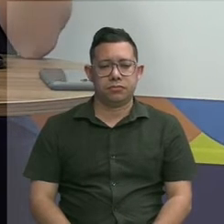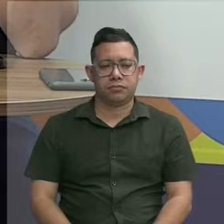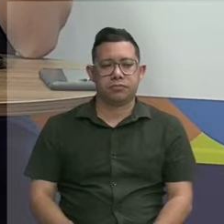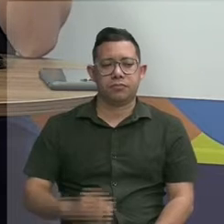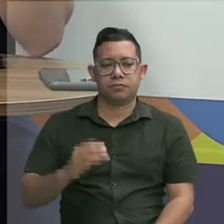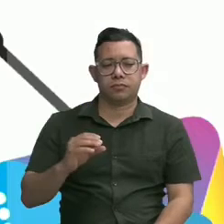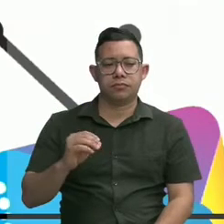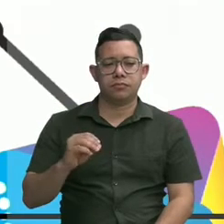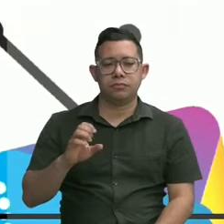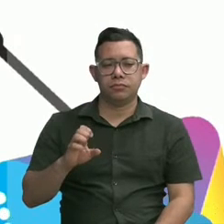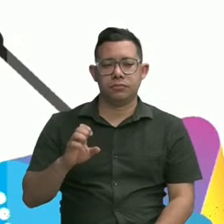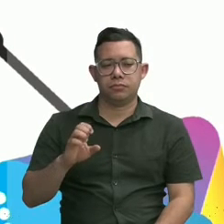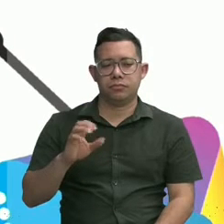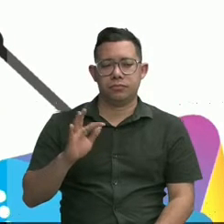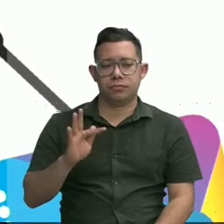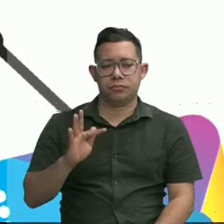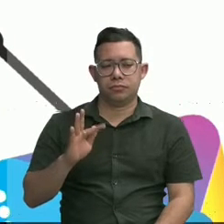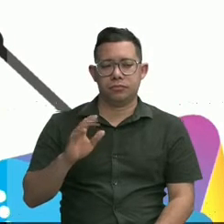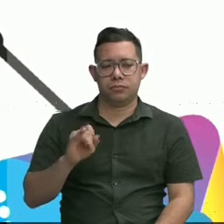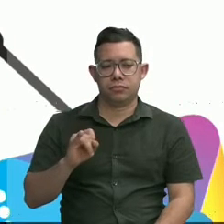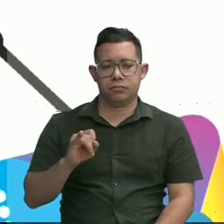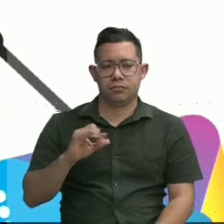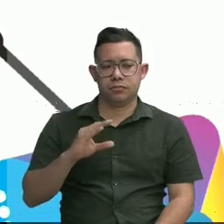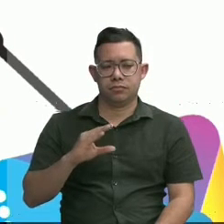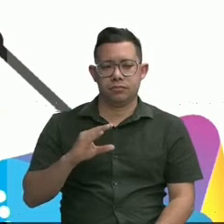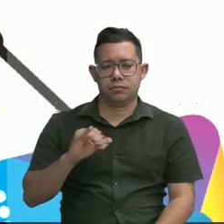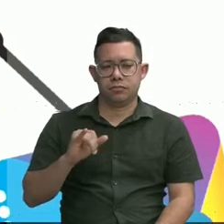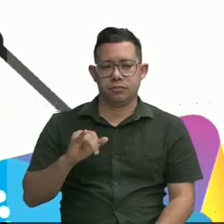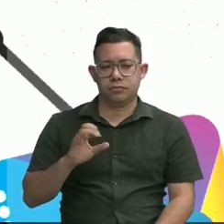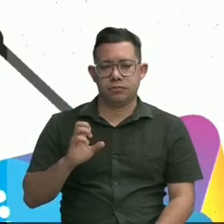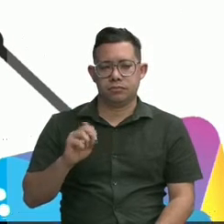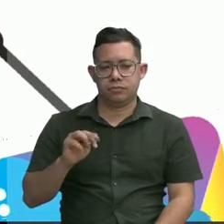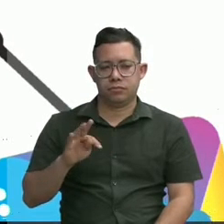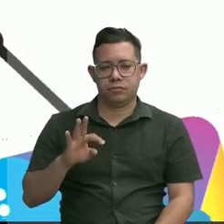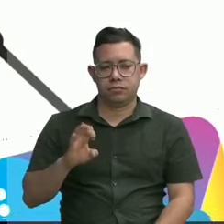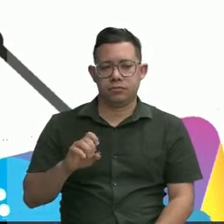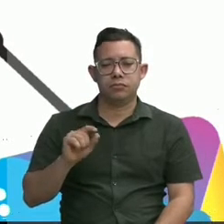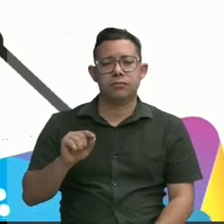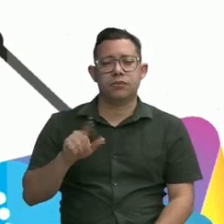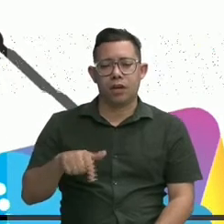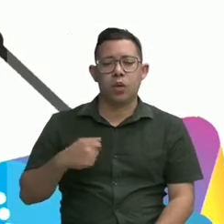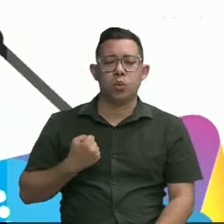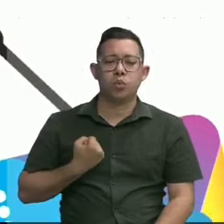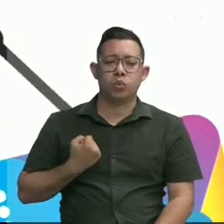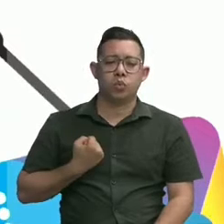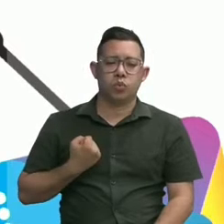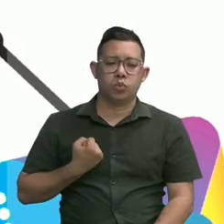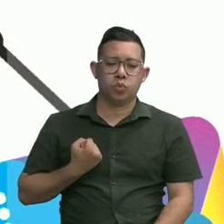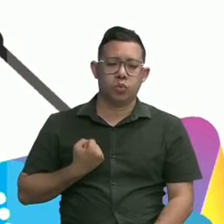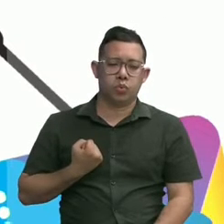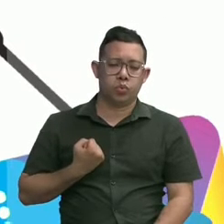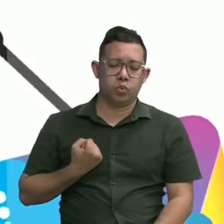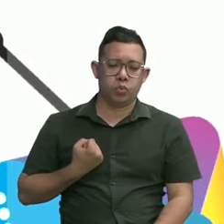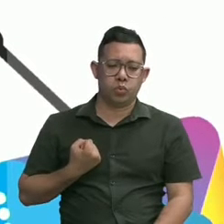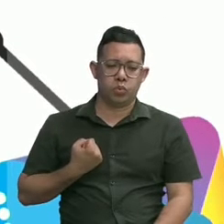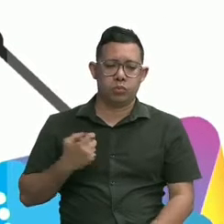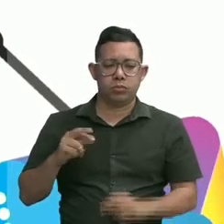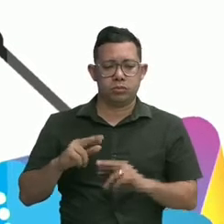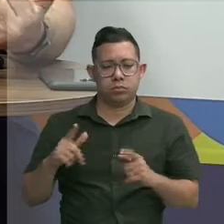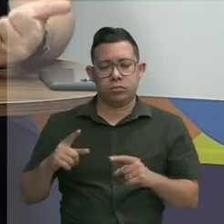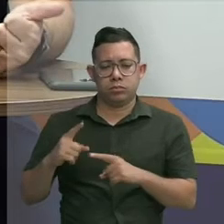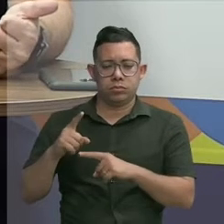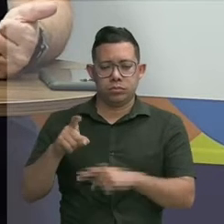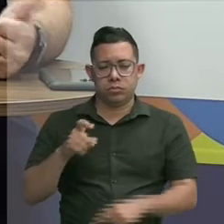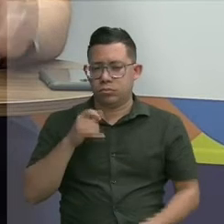de um termo numa expressão tá bom sendo geralmente um número e que não se confunde com as variáveis da